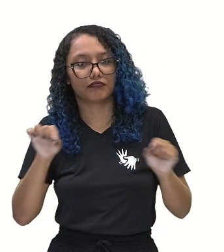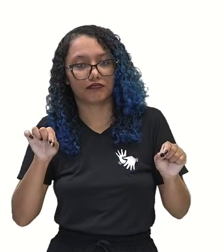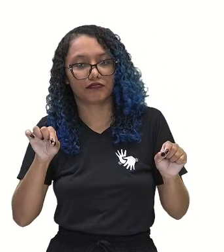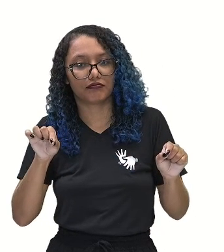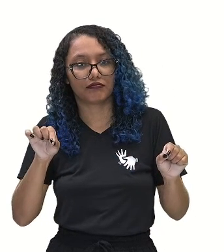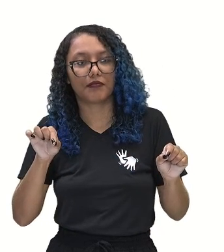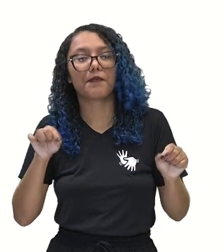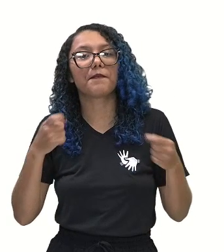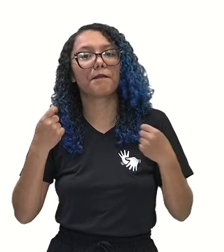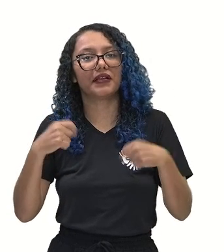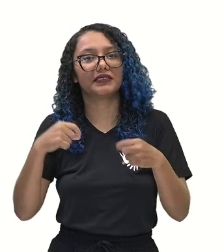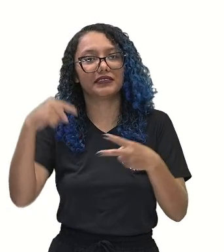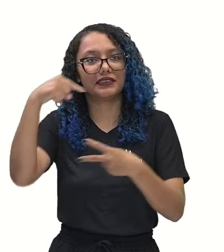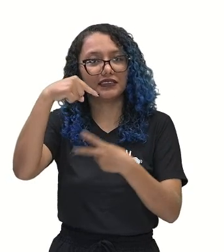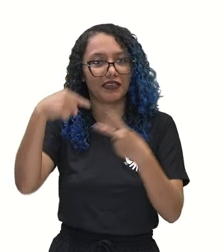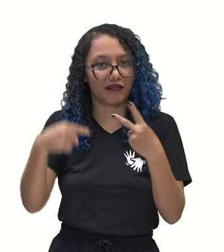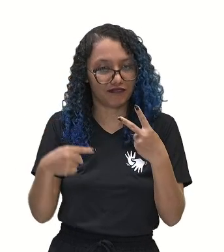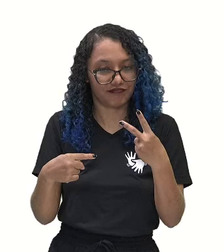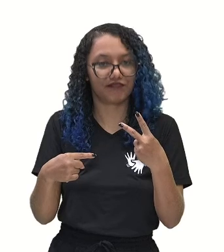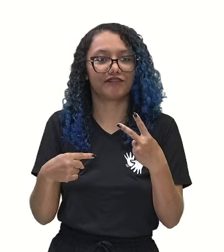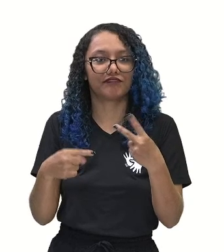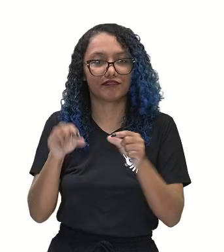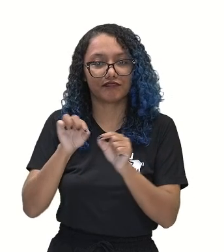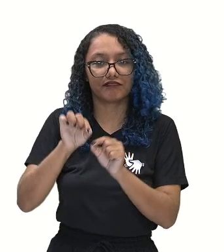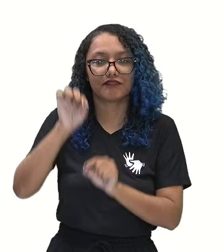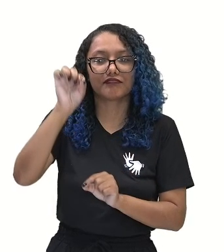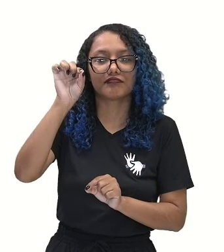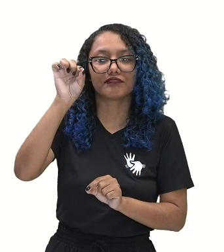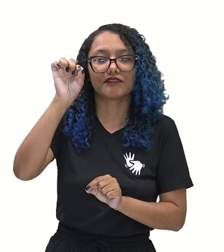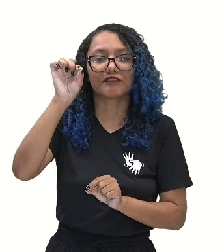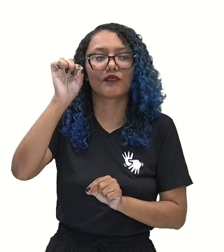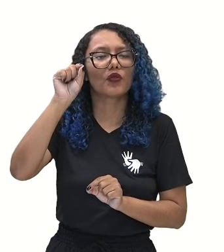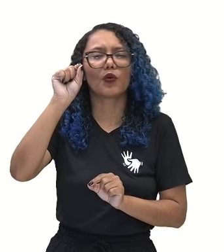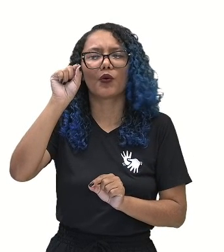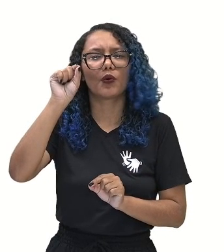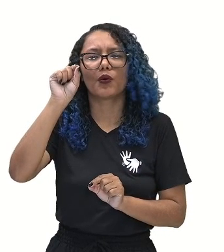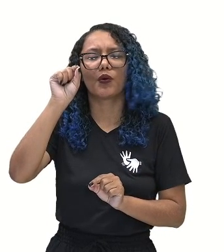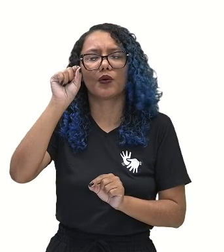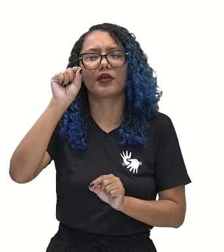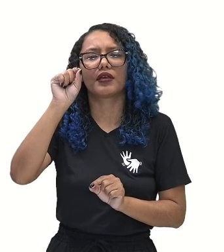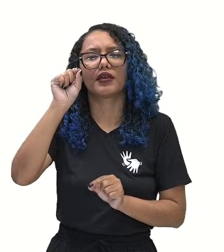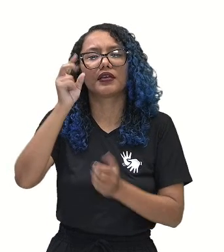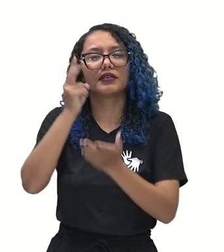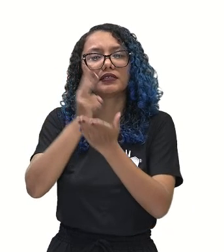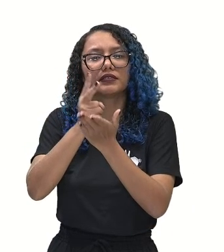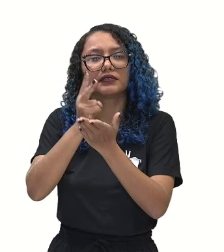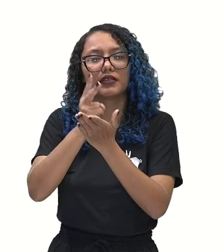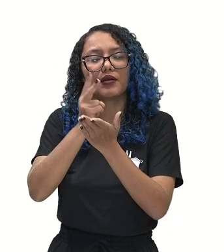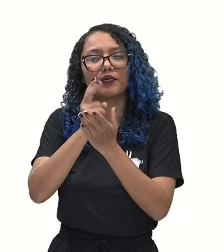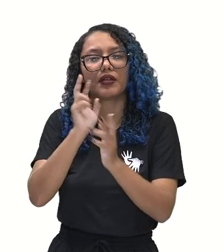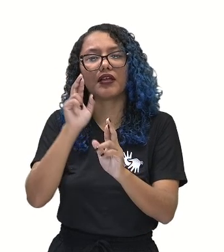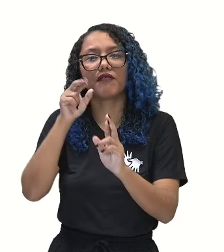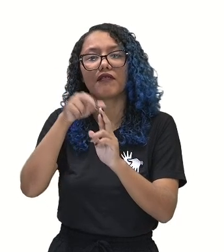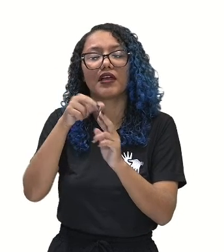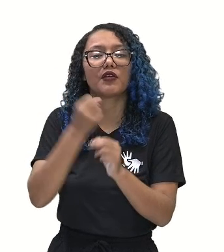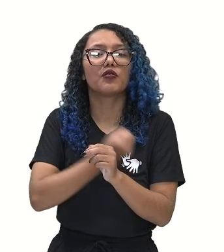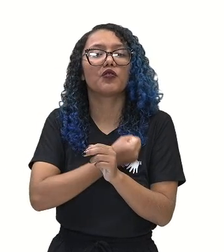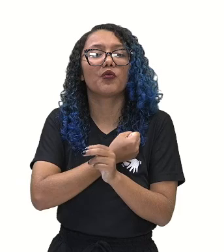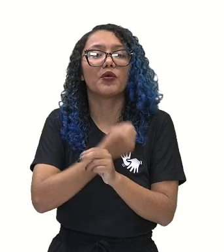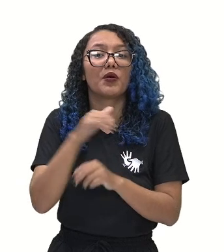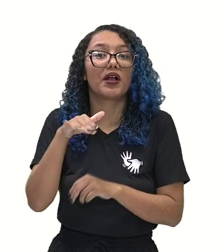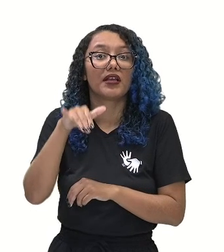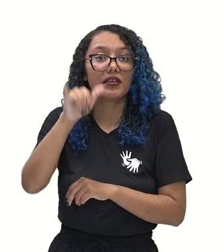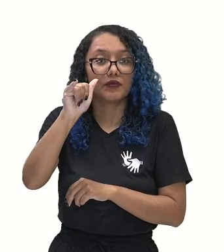distância horizontal. A distância vertical, ela sempre depende dos valores de y.